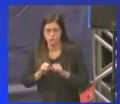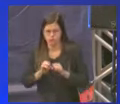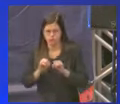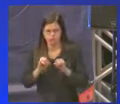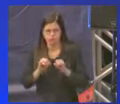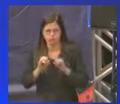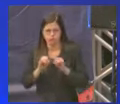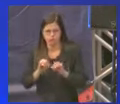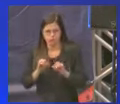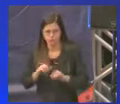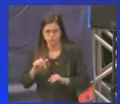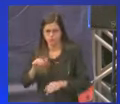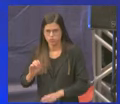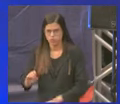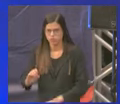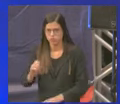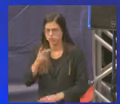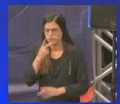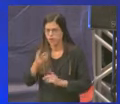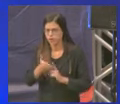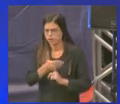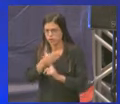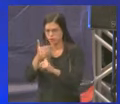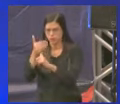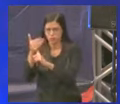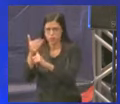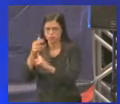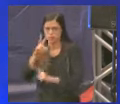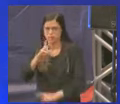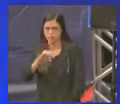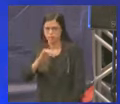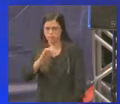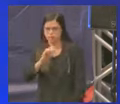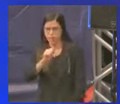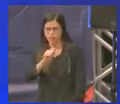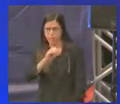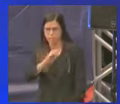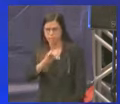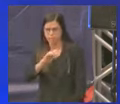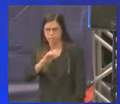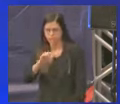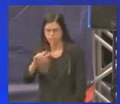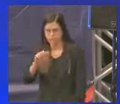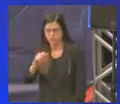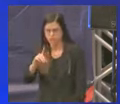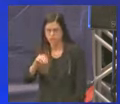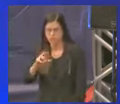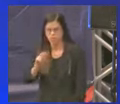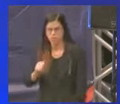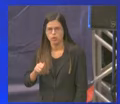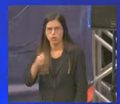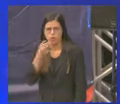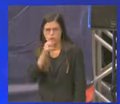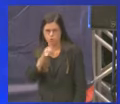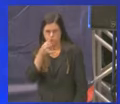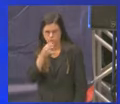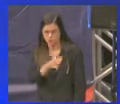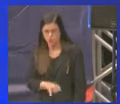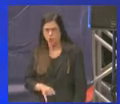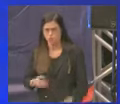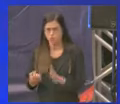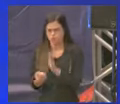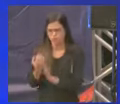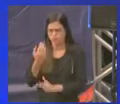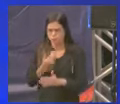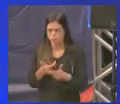chama de tecnologias viabilizadoras. A mais antiga delas é a eletricidade. A eletricidade cria coisas novas. A eletricidade não